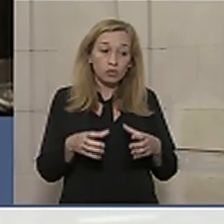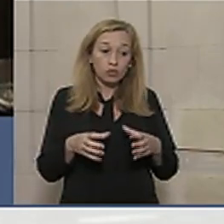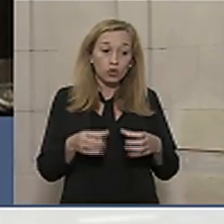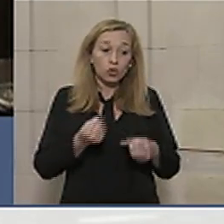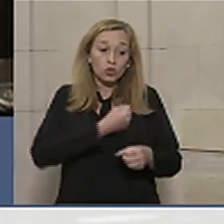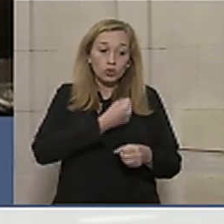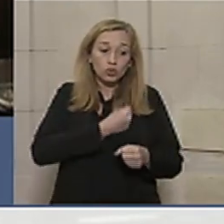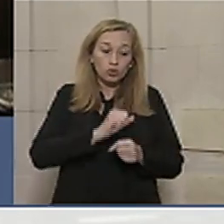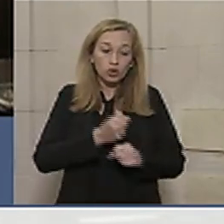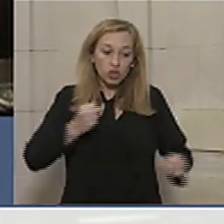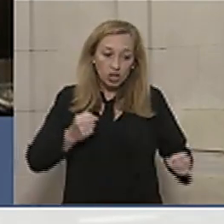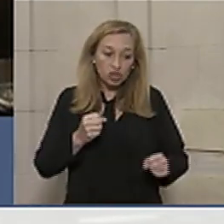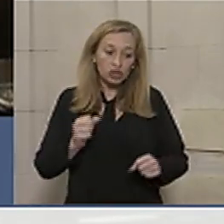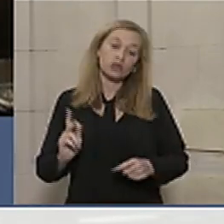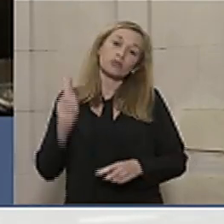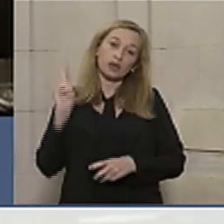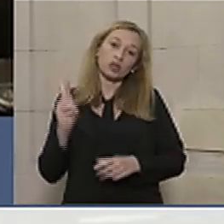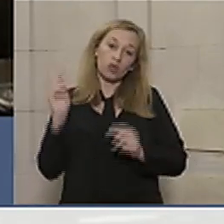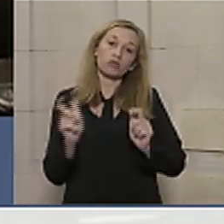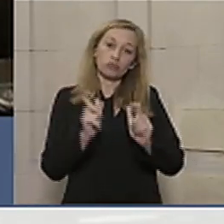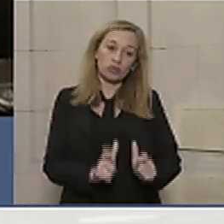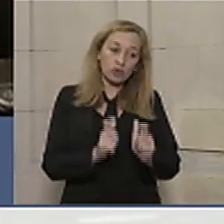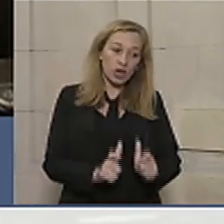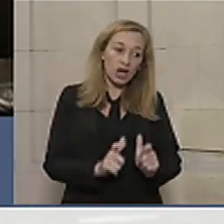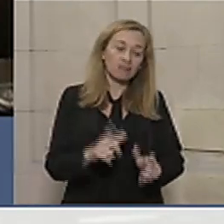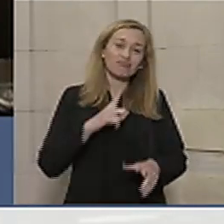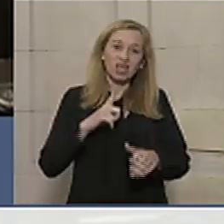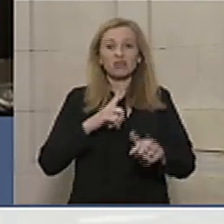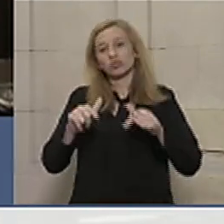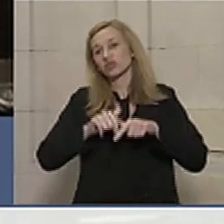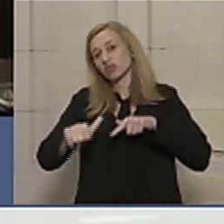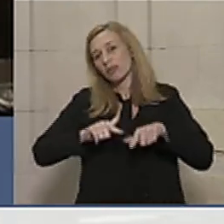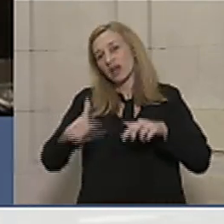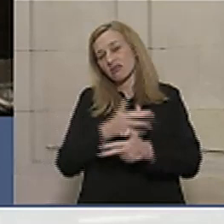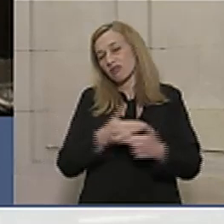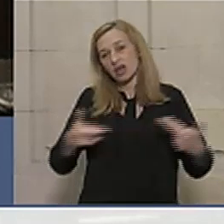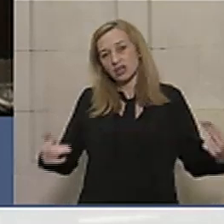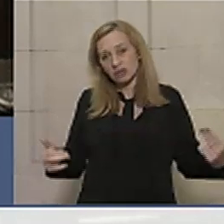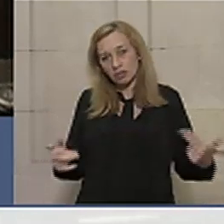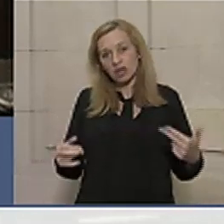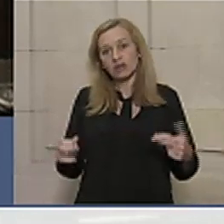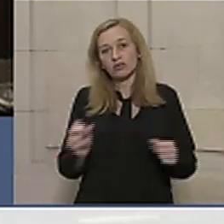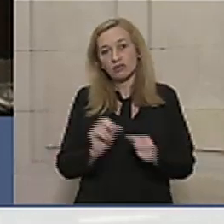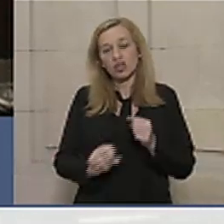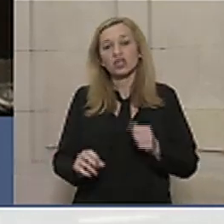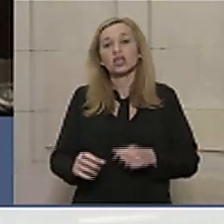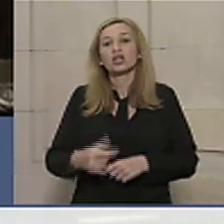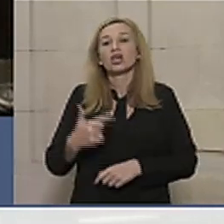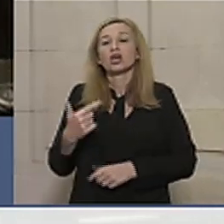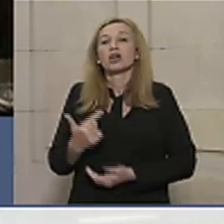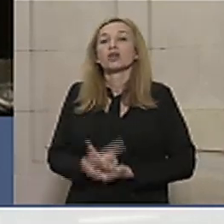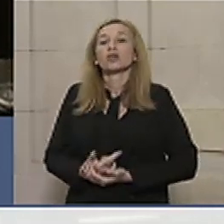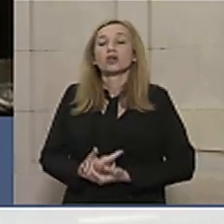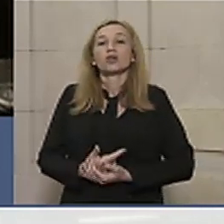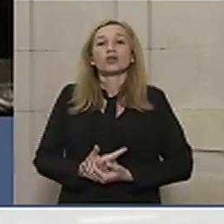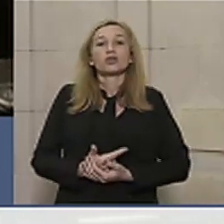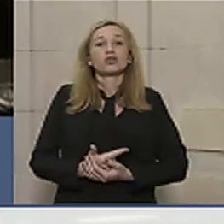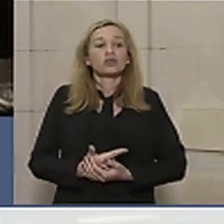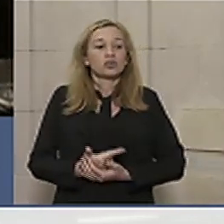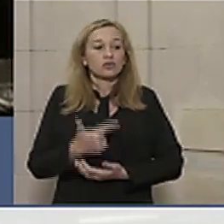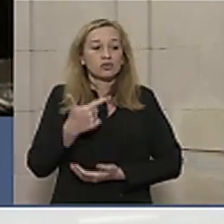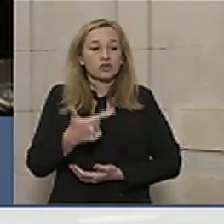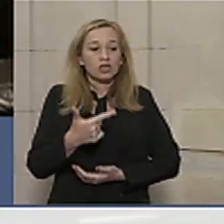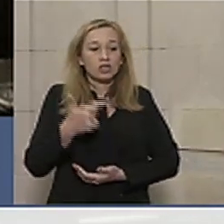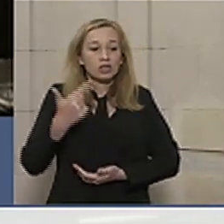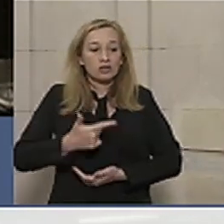da produção de petróleo vem daquela região. Nós temos um bom trabalho feito, por exemplo, no 32º Batalhão, do Tenente-Coronel André